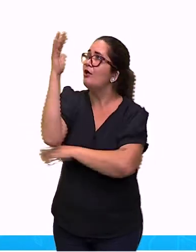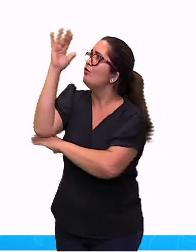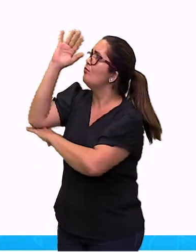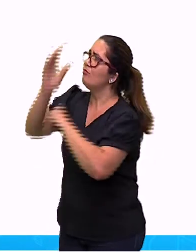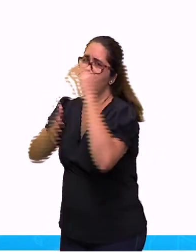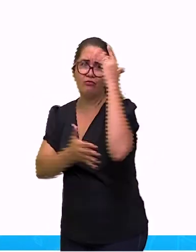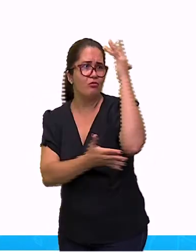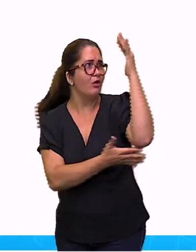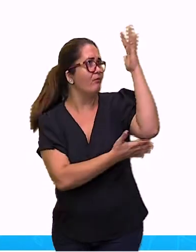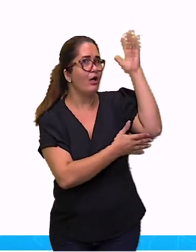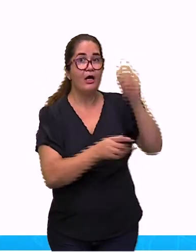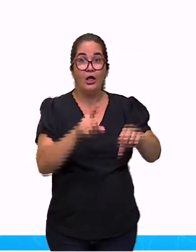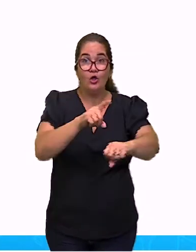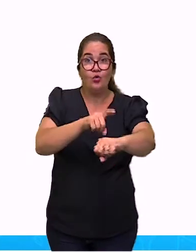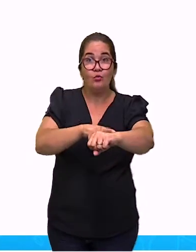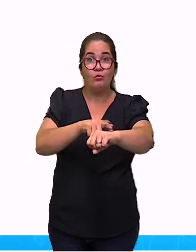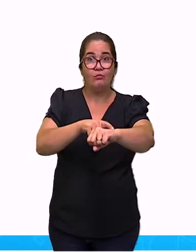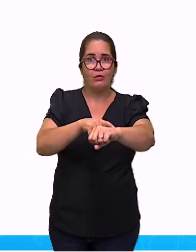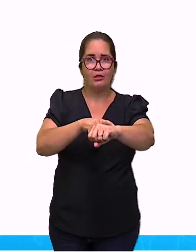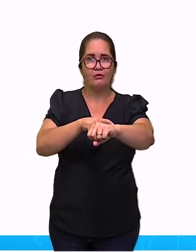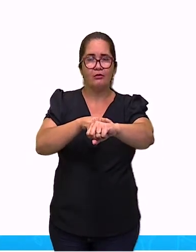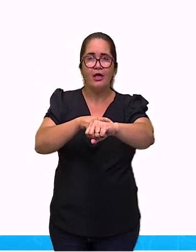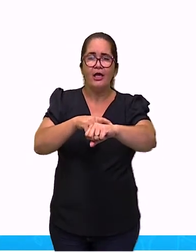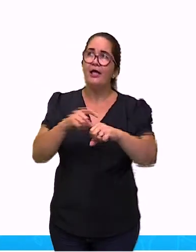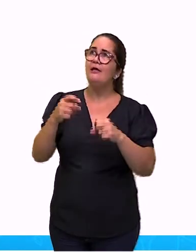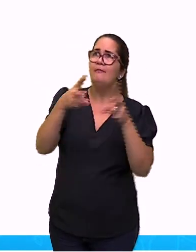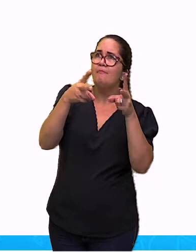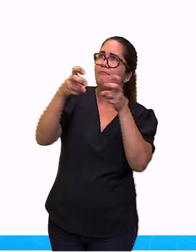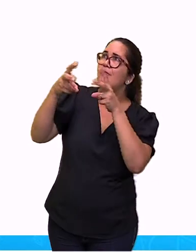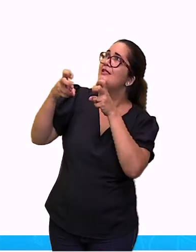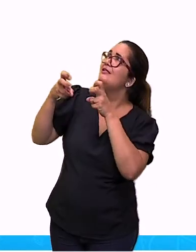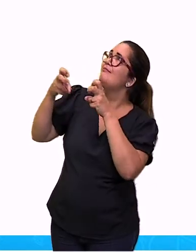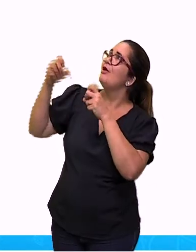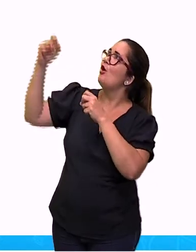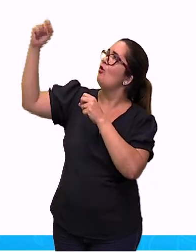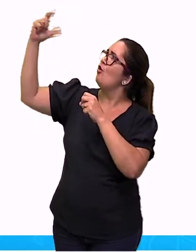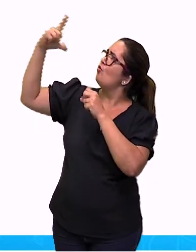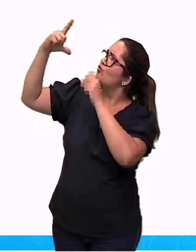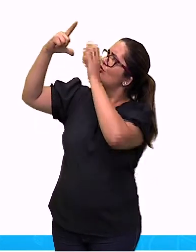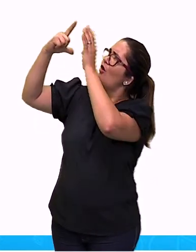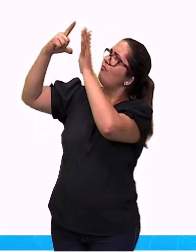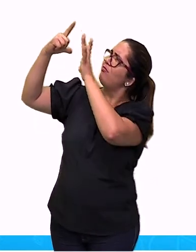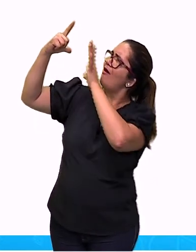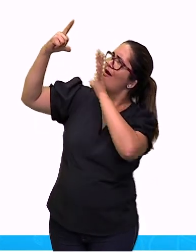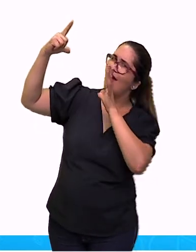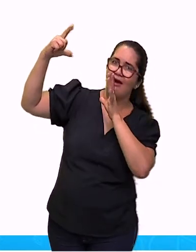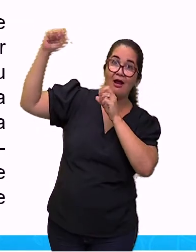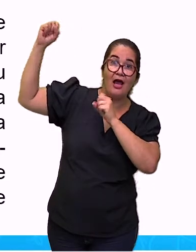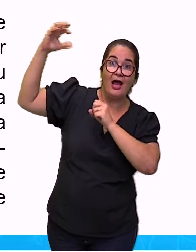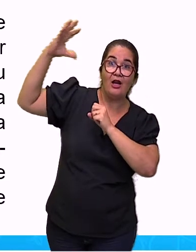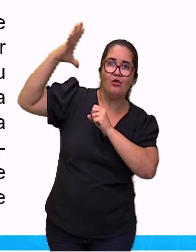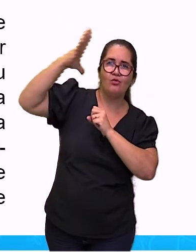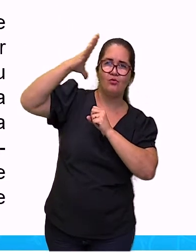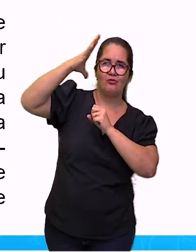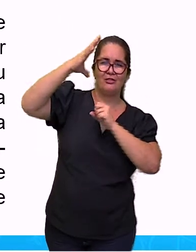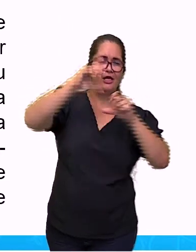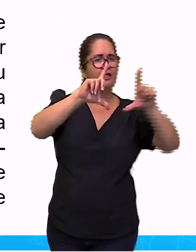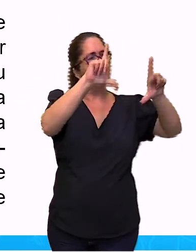sua pintura. Então, essa foi uma das obras que marcou a vida de Eliseu.